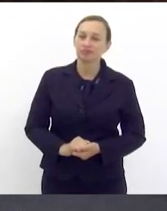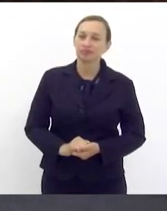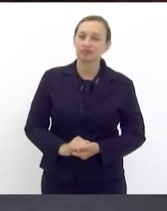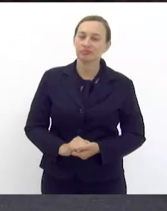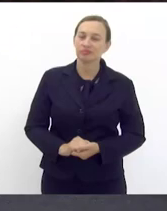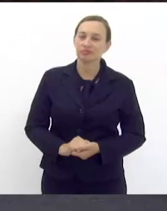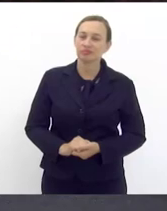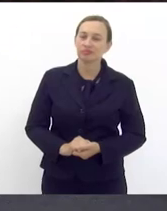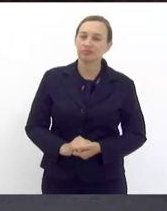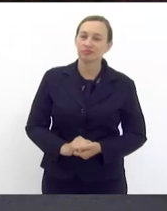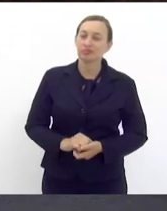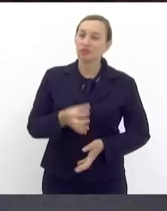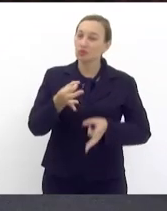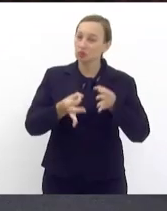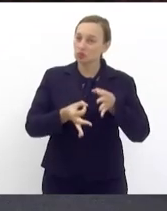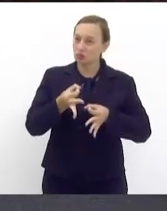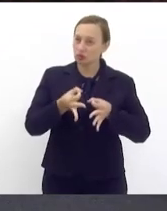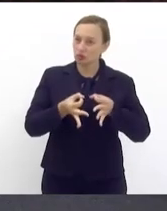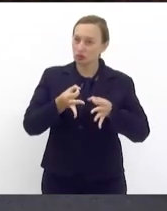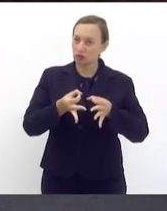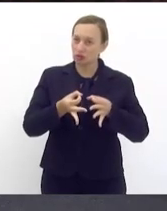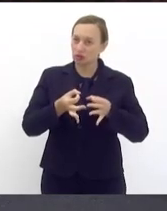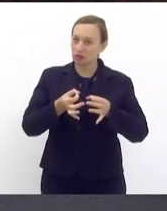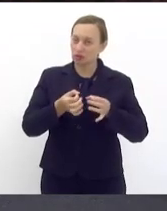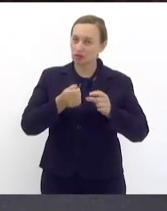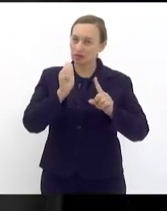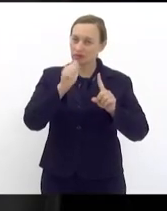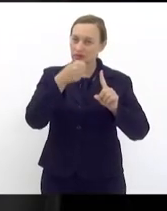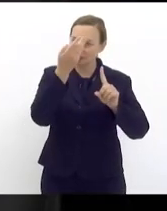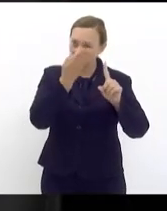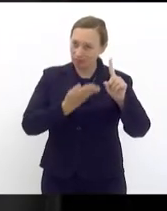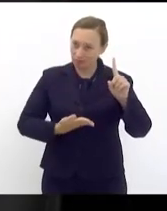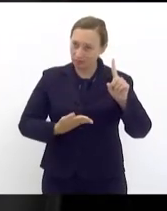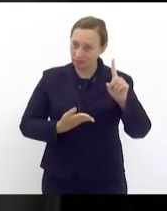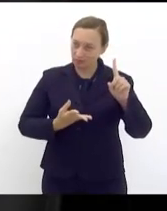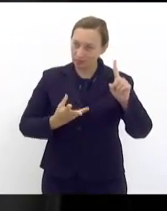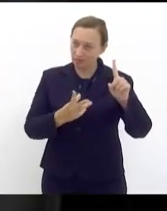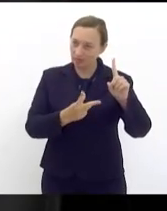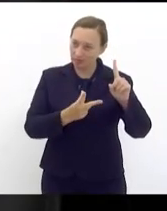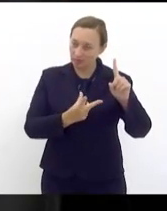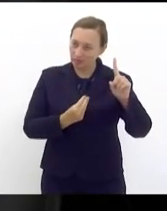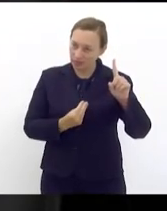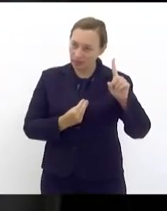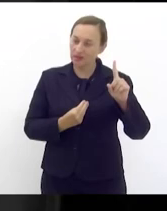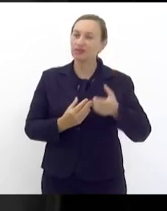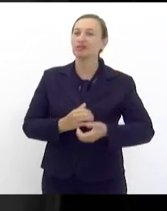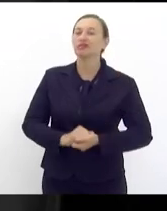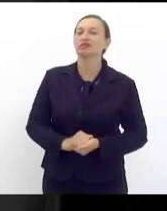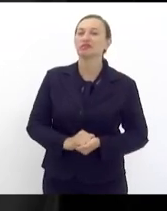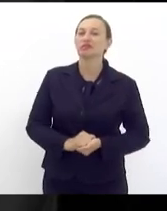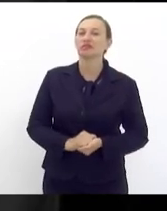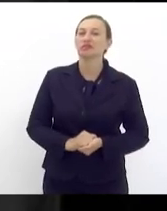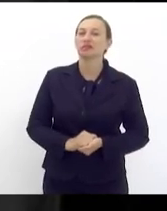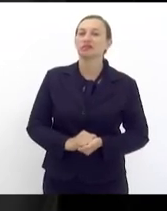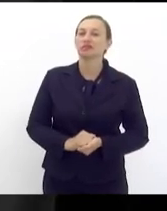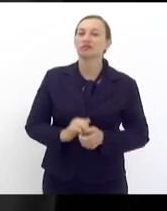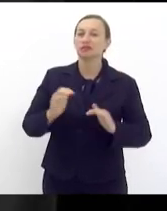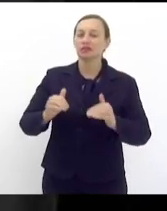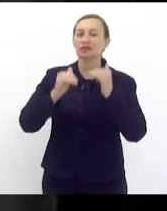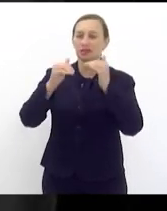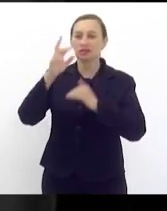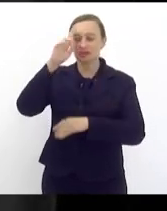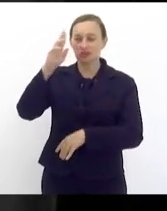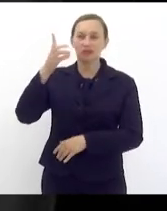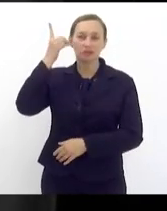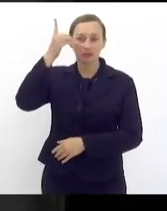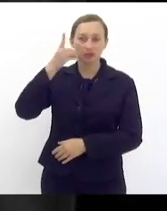desta justa e merecida homenagem, excelentíssimo senhor deputado